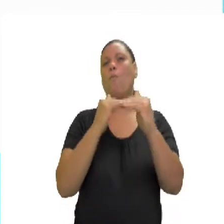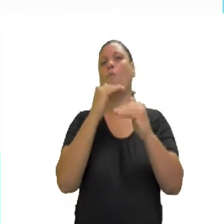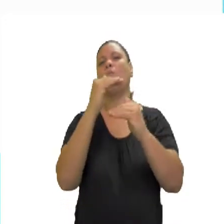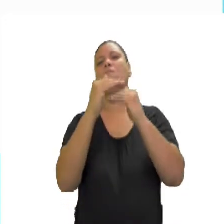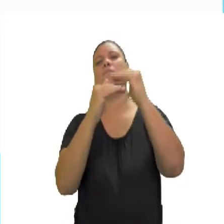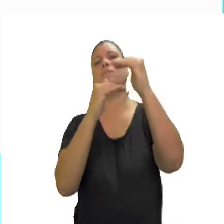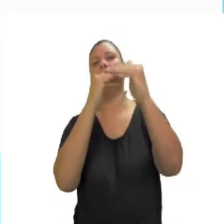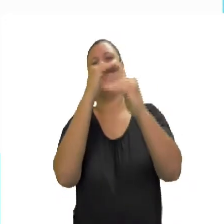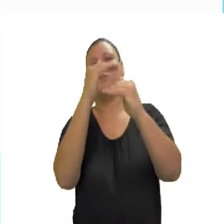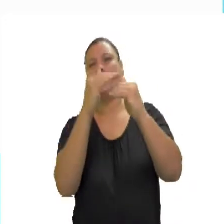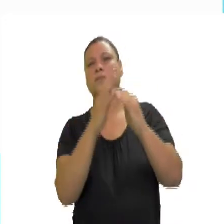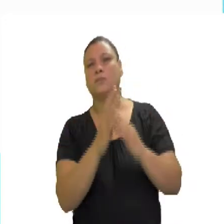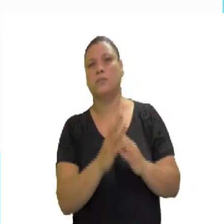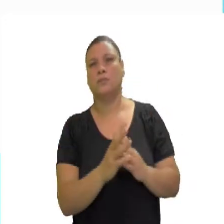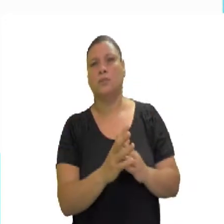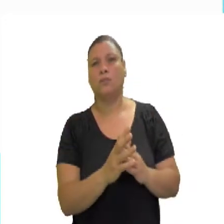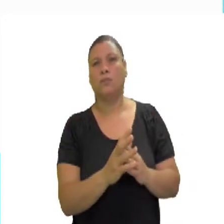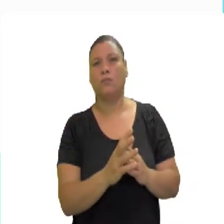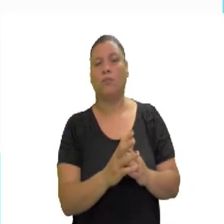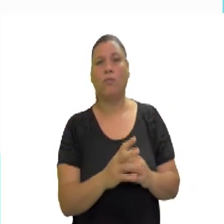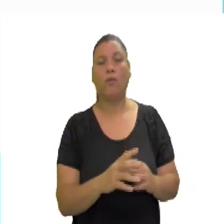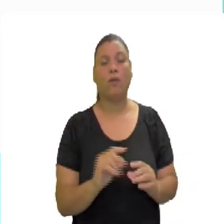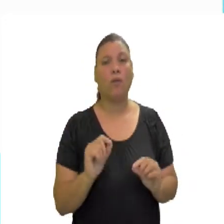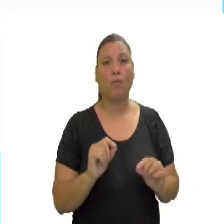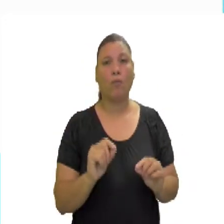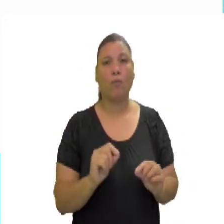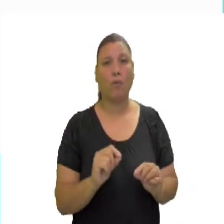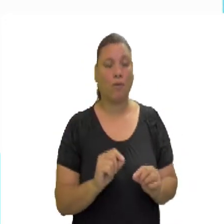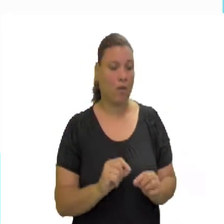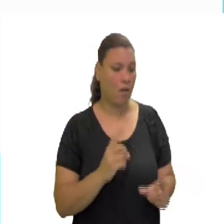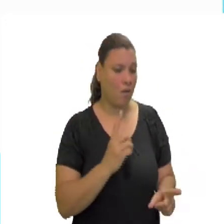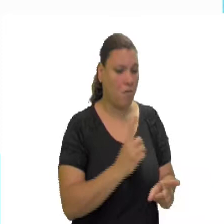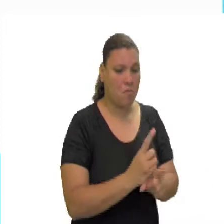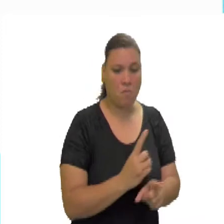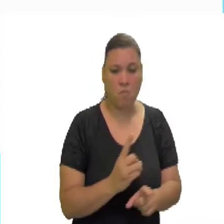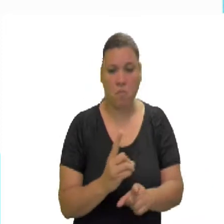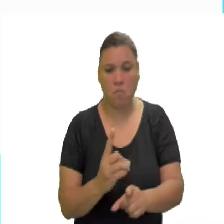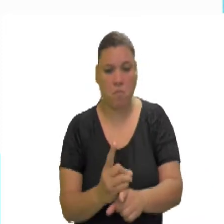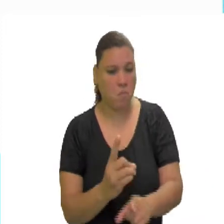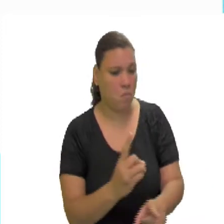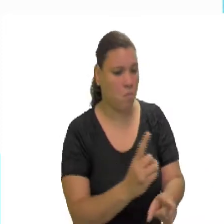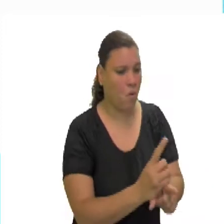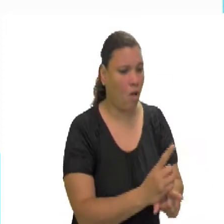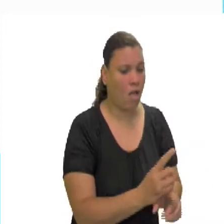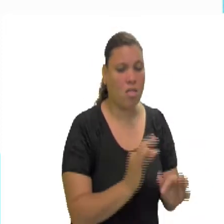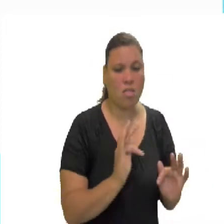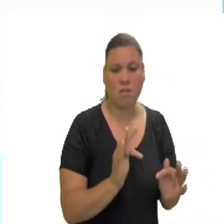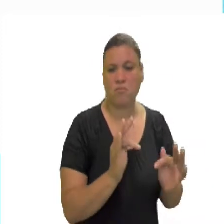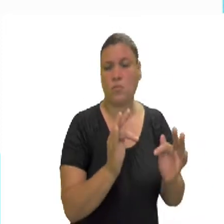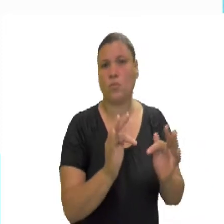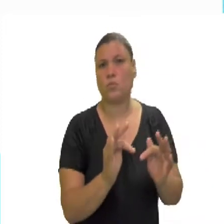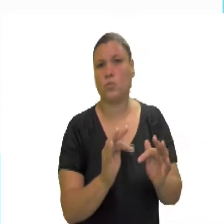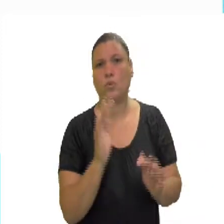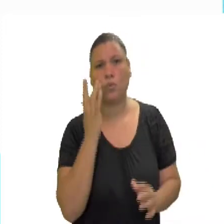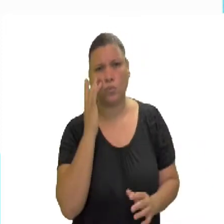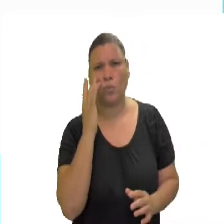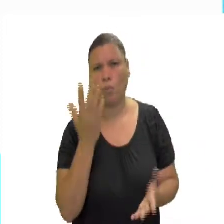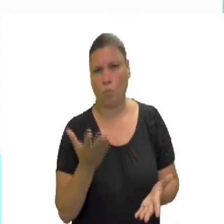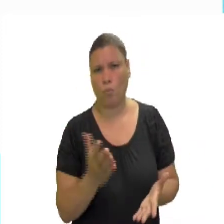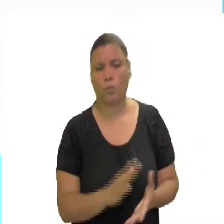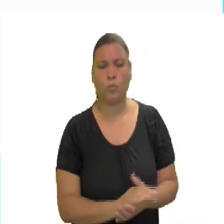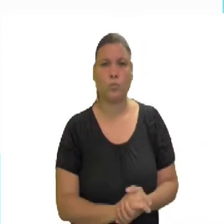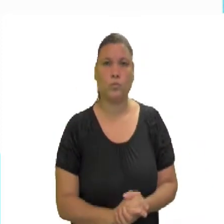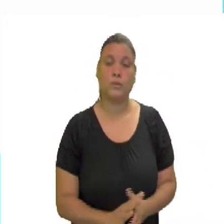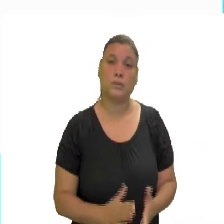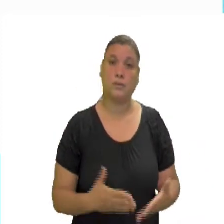aí começou sim a fiscalizar mais esse ouro. E a formação e construção de estradas próprias